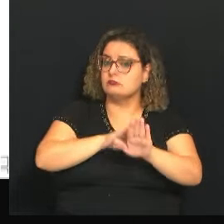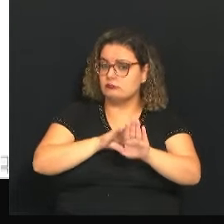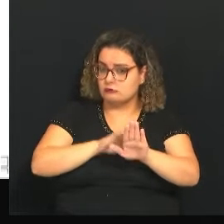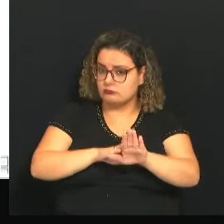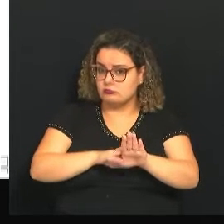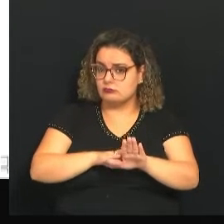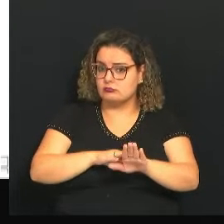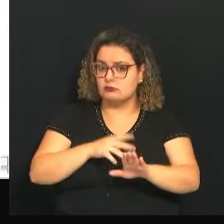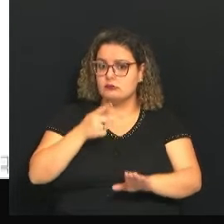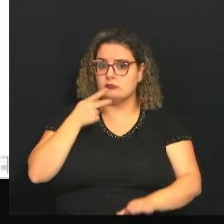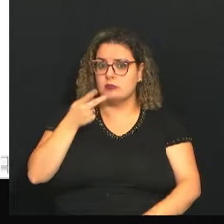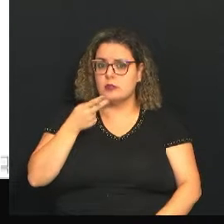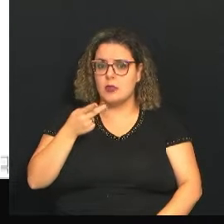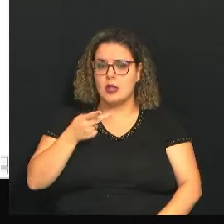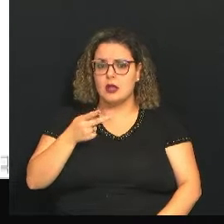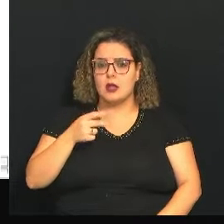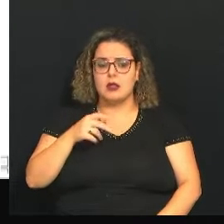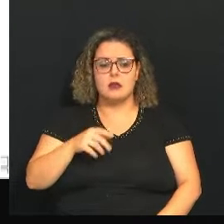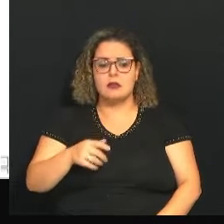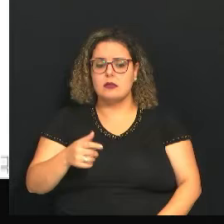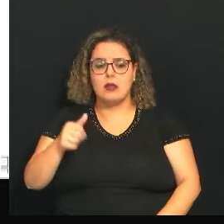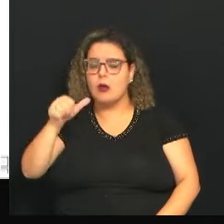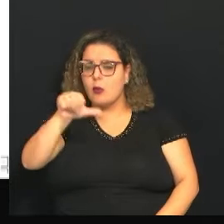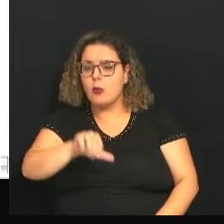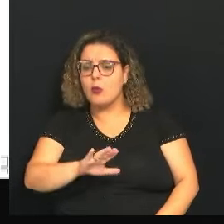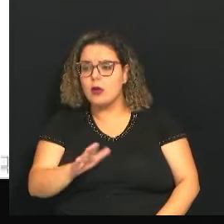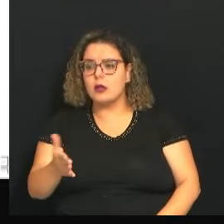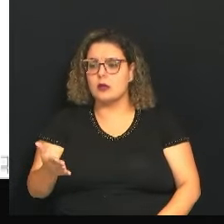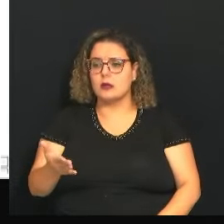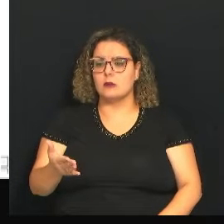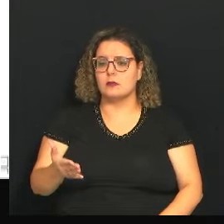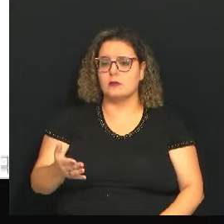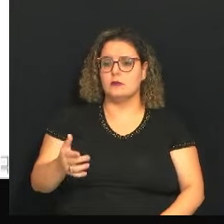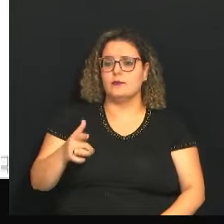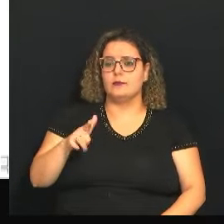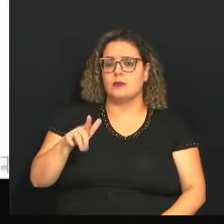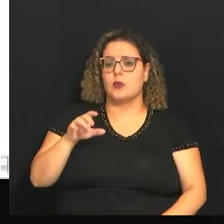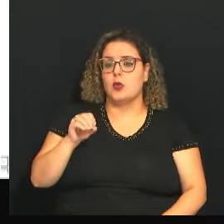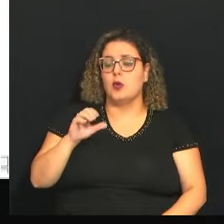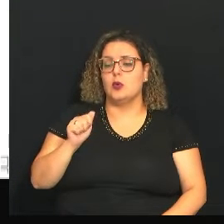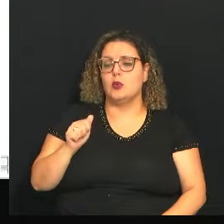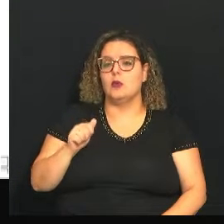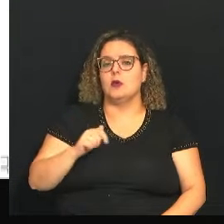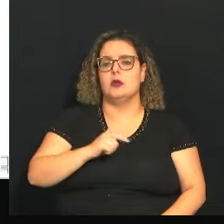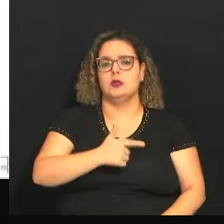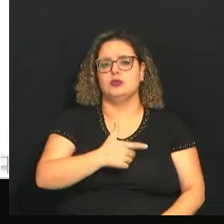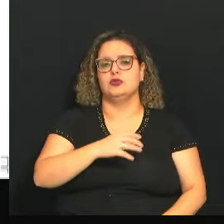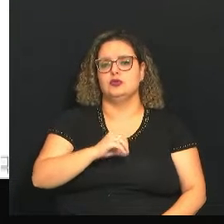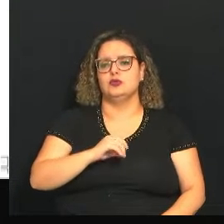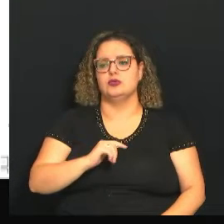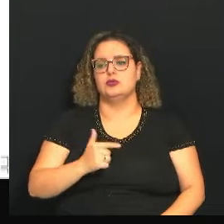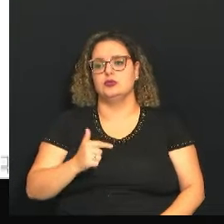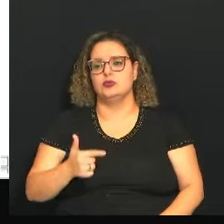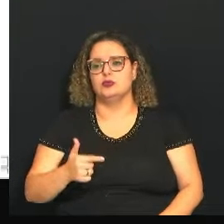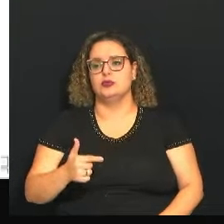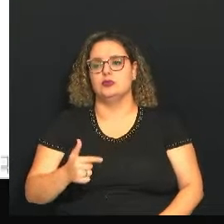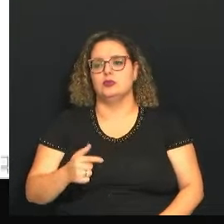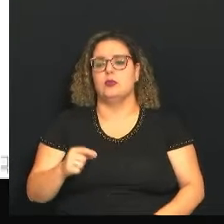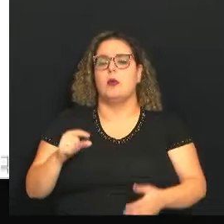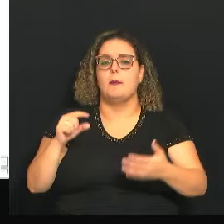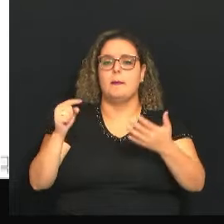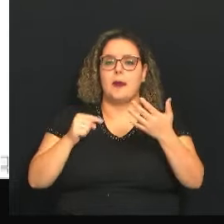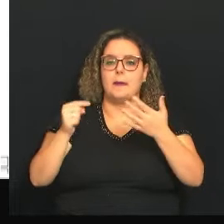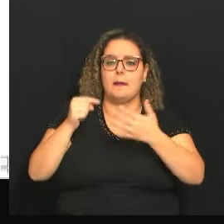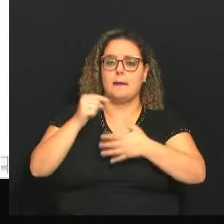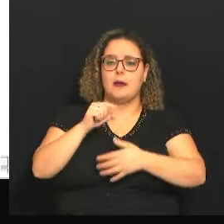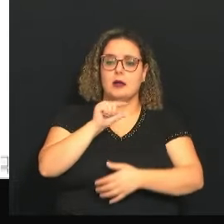está subestimado, e está subestimado. Olha aqui, LOA de 2022, elemento 31, é